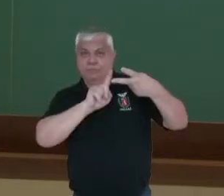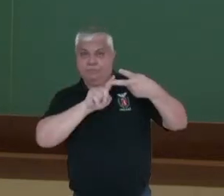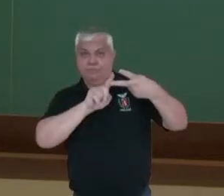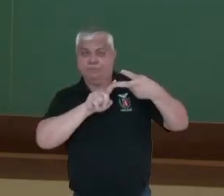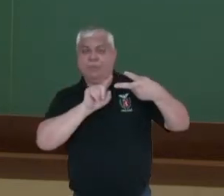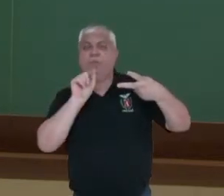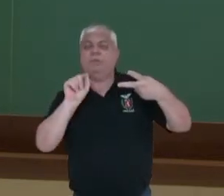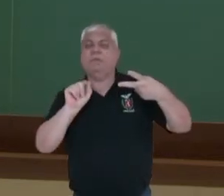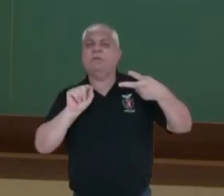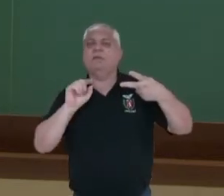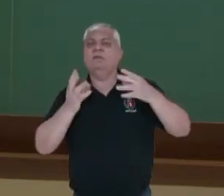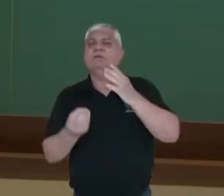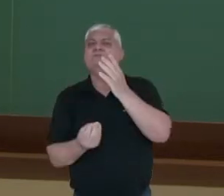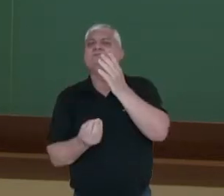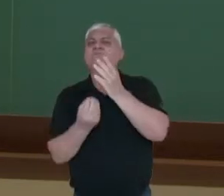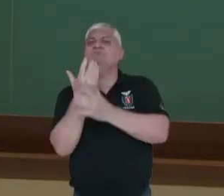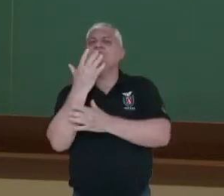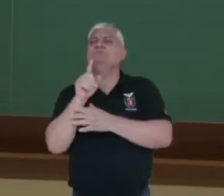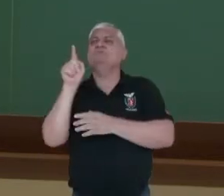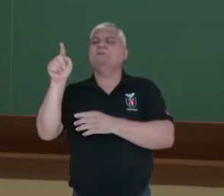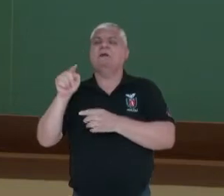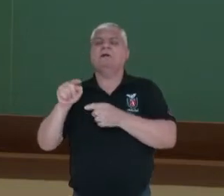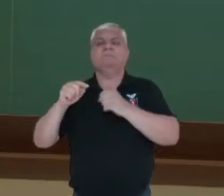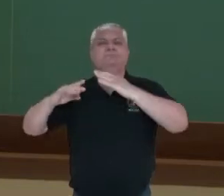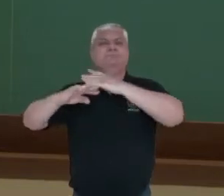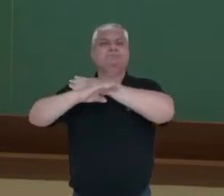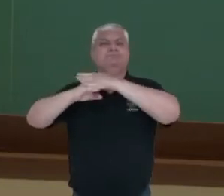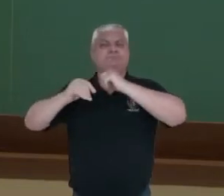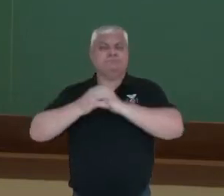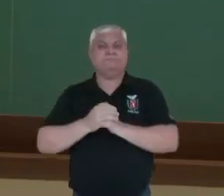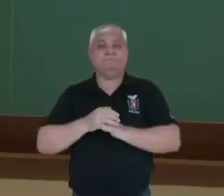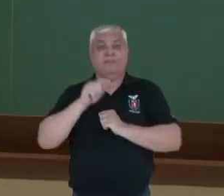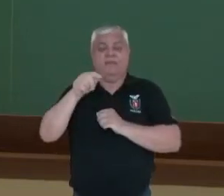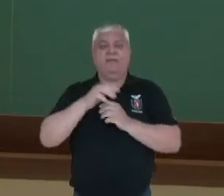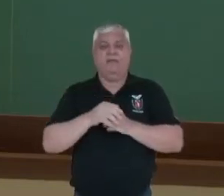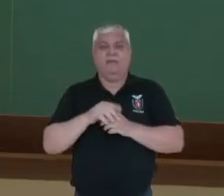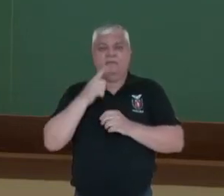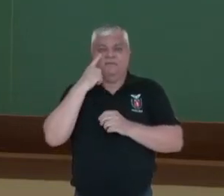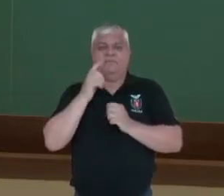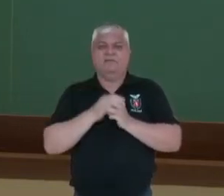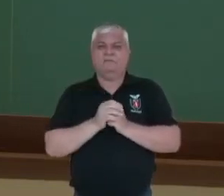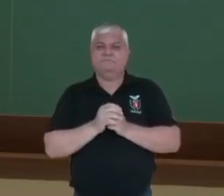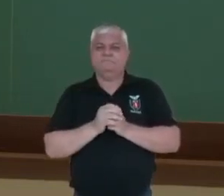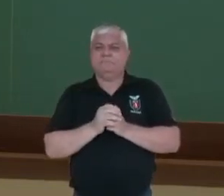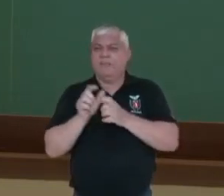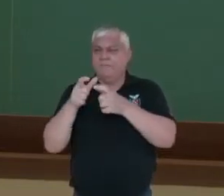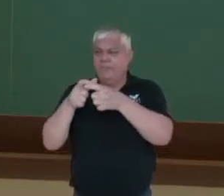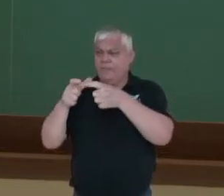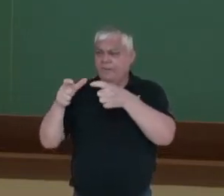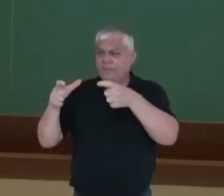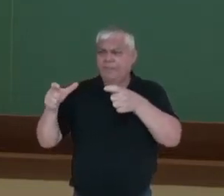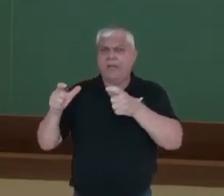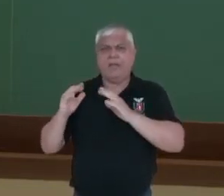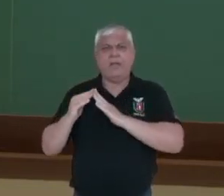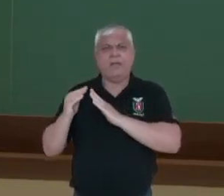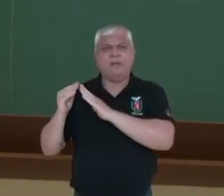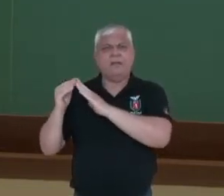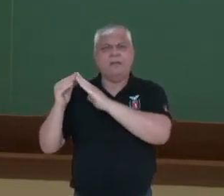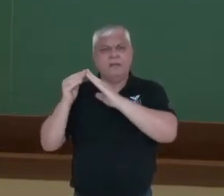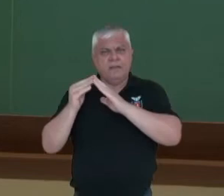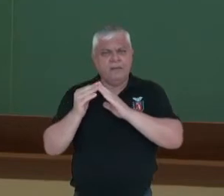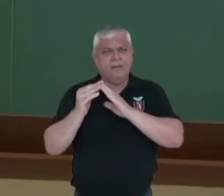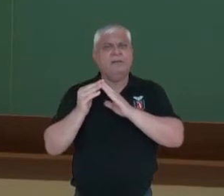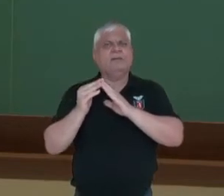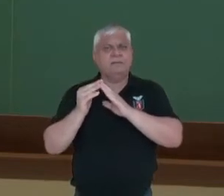que surjam essas regiões metropolitanas é a expansão da mancha urbana. Então nós vamos ter pequenos núcleos urbanos,